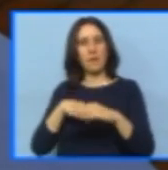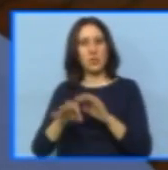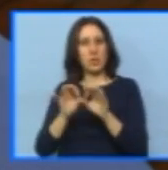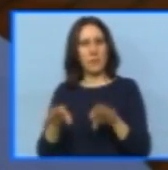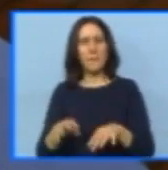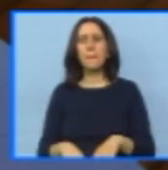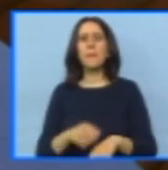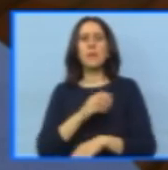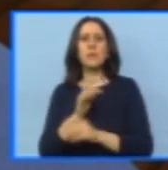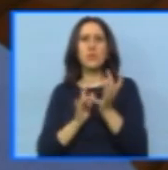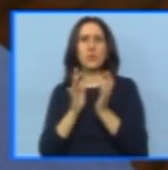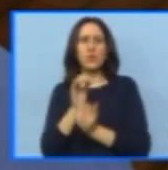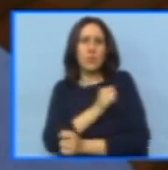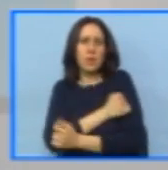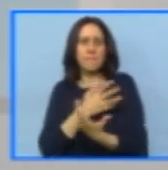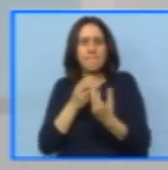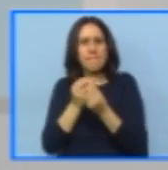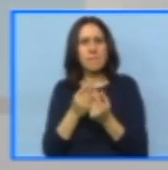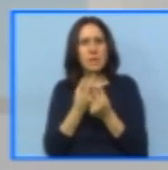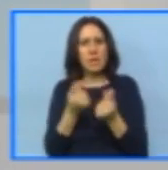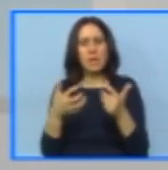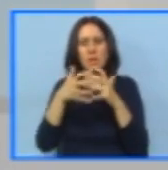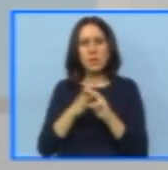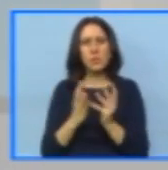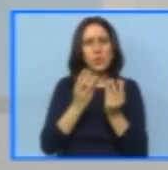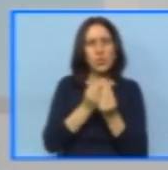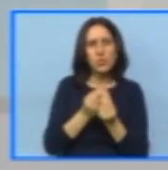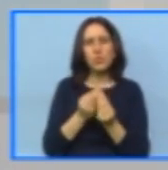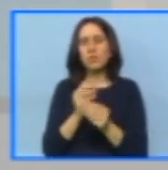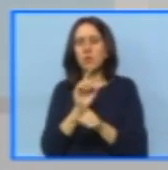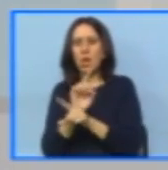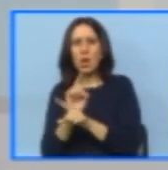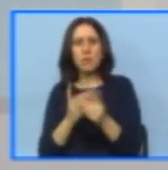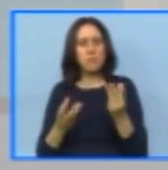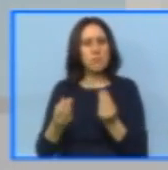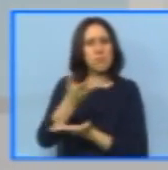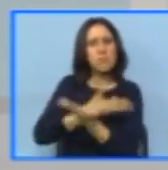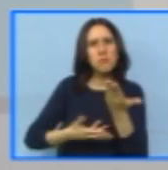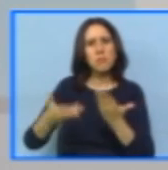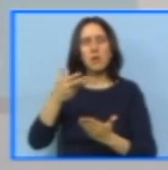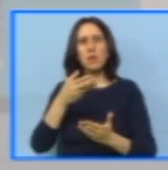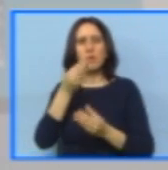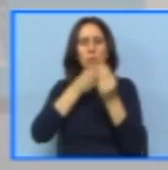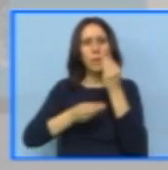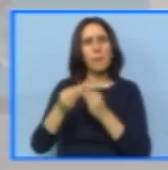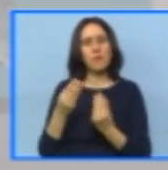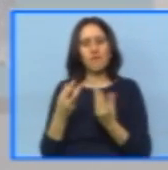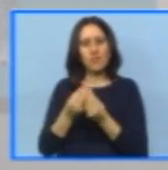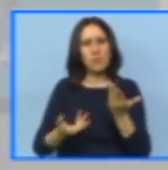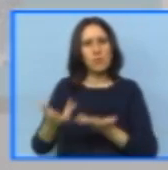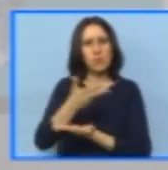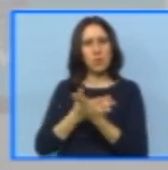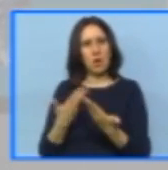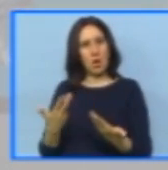rezavam juntos com os apóstolos, outros discípulos, comiam, partilhavam os bens, comiam juntos. Agora os primeiros cristãos também